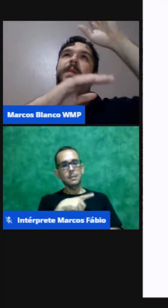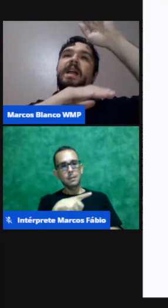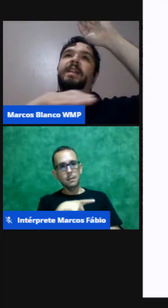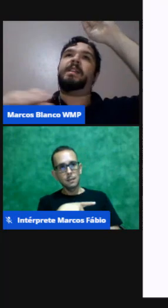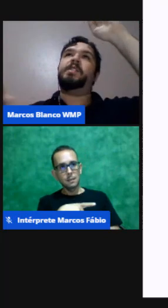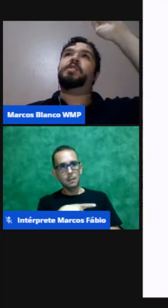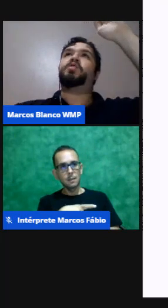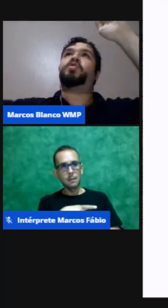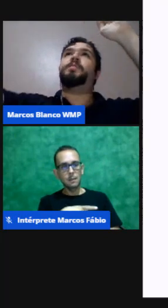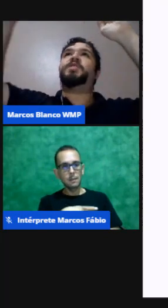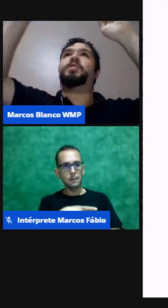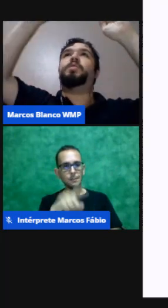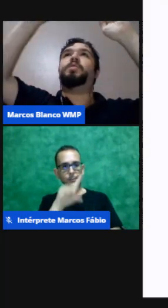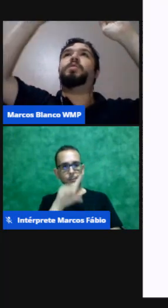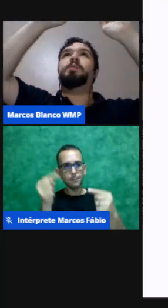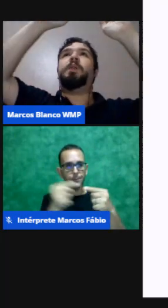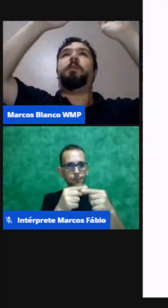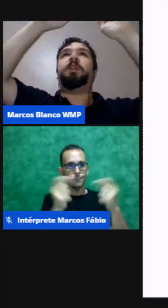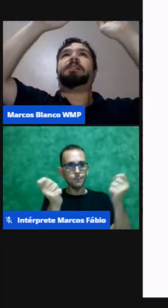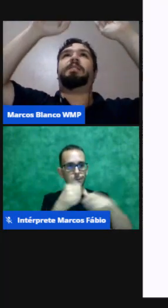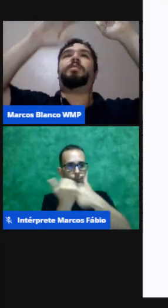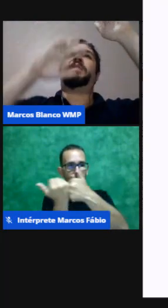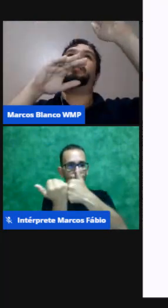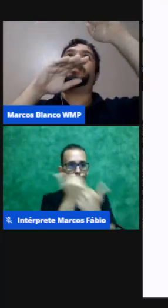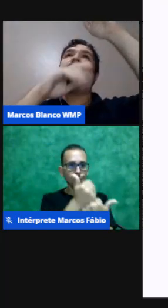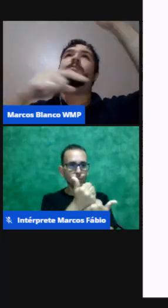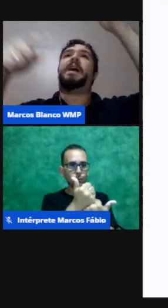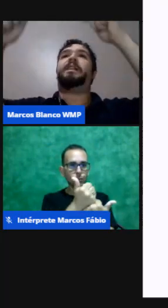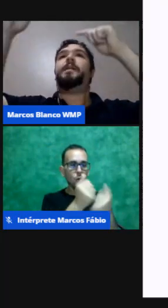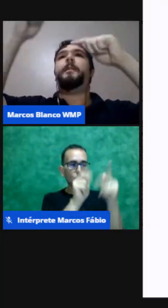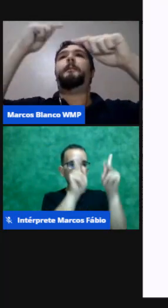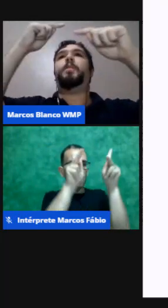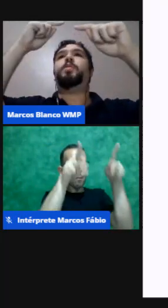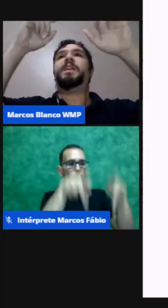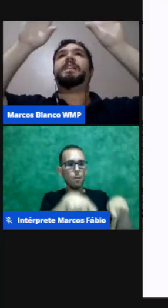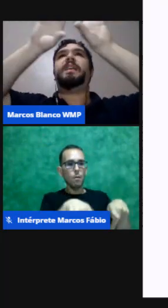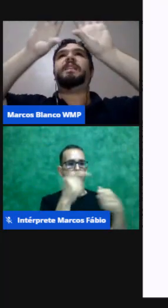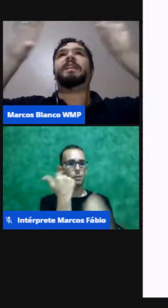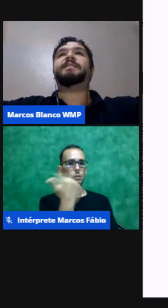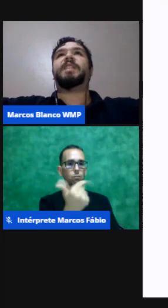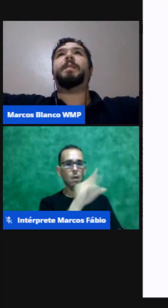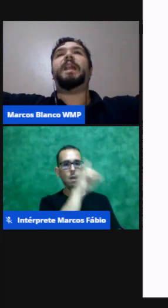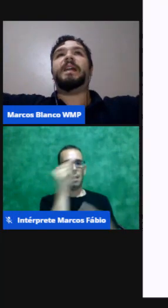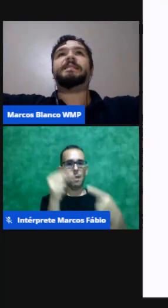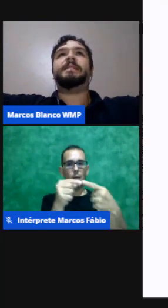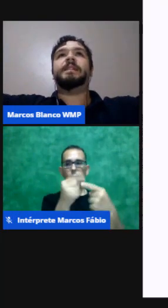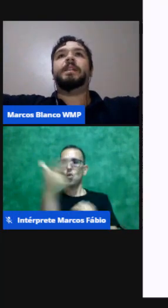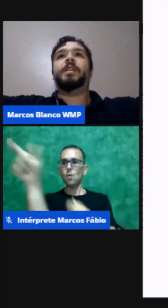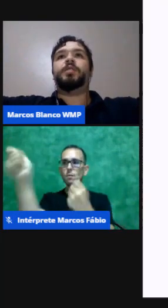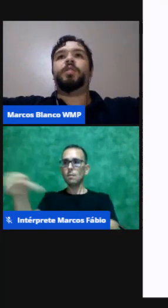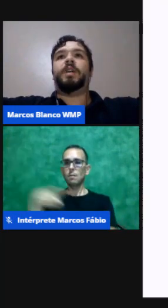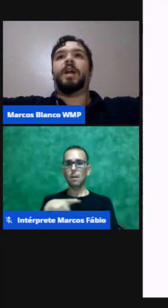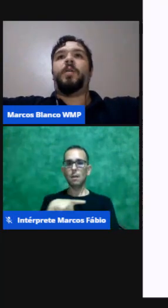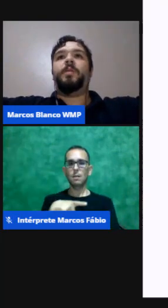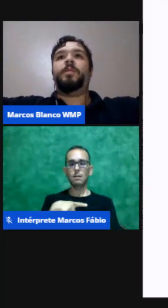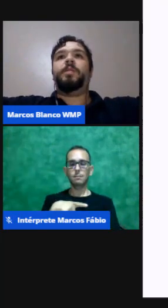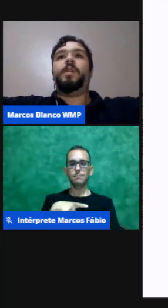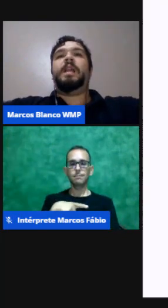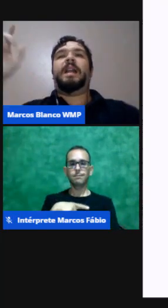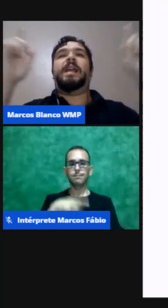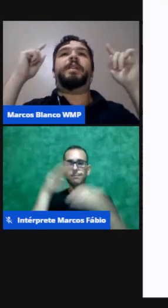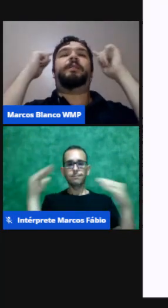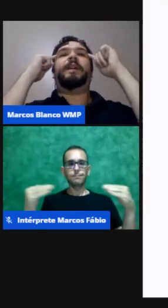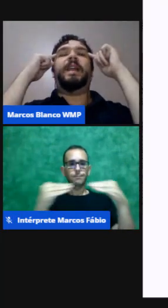o Aedes com a Wolbachia, substituir uma população que não tem Wolbachia por uma que tem, e ela se estabelece no